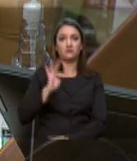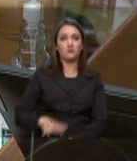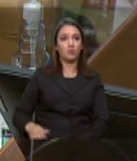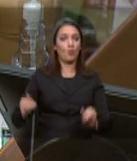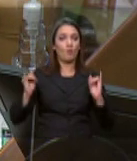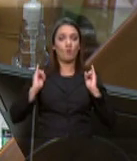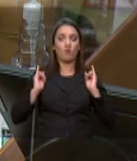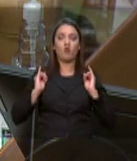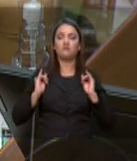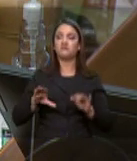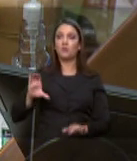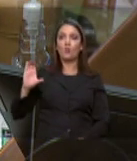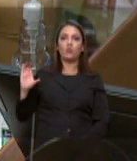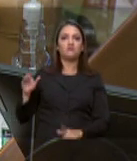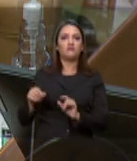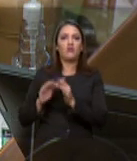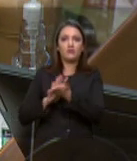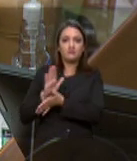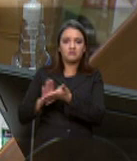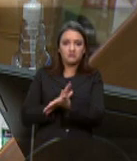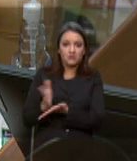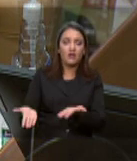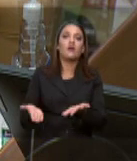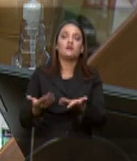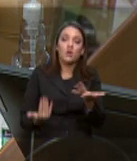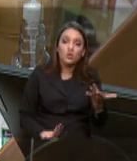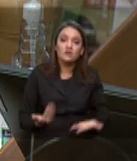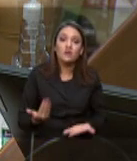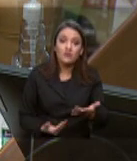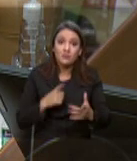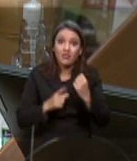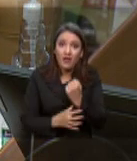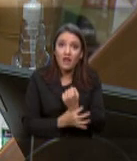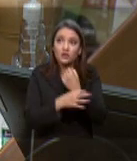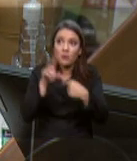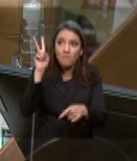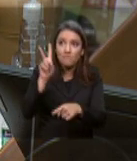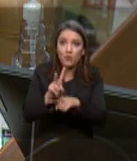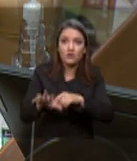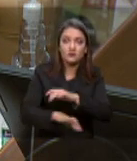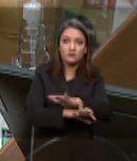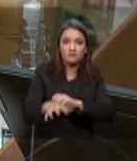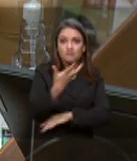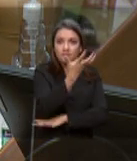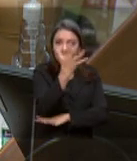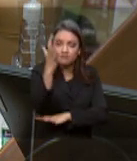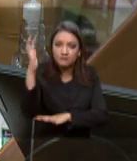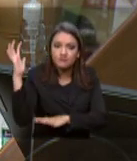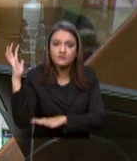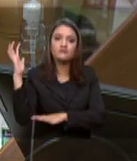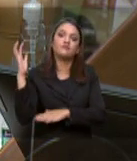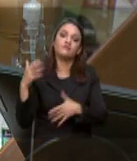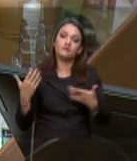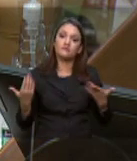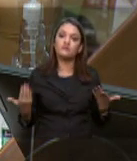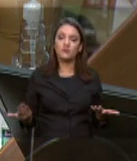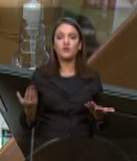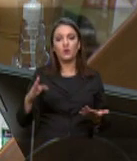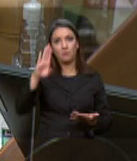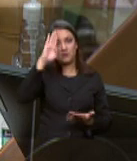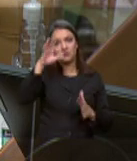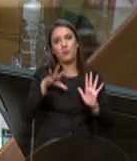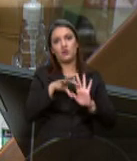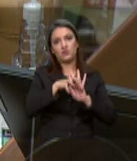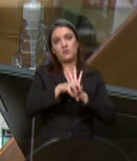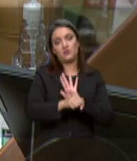de deficiência na produção dos serviços necessários para garantir da proteção do ecossistema, basicamente da floresta